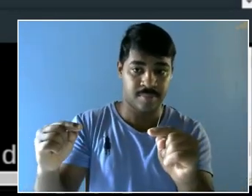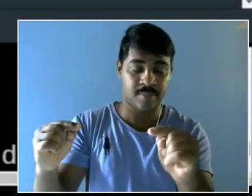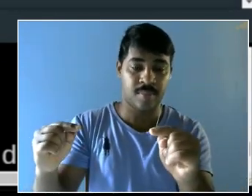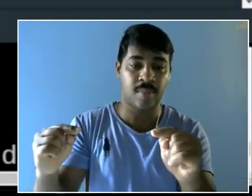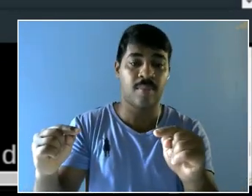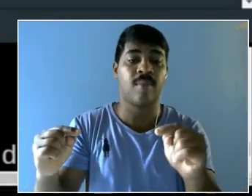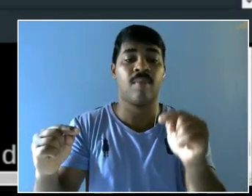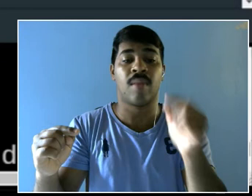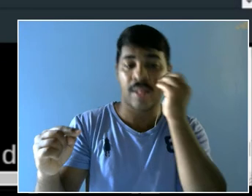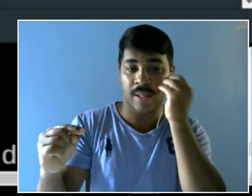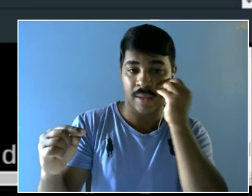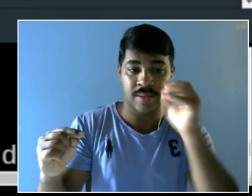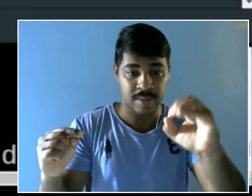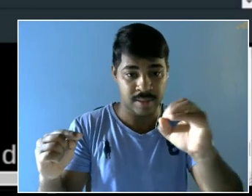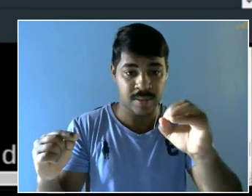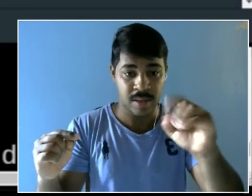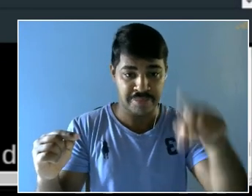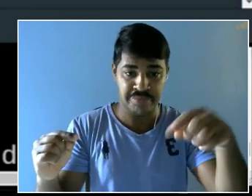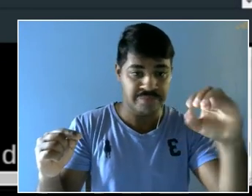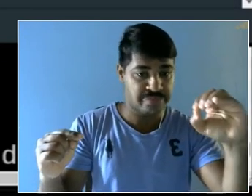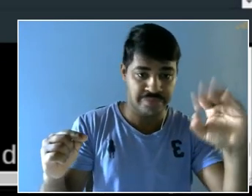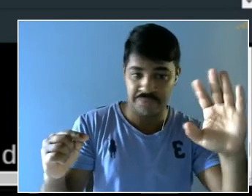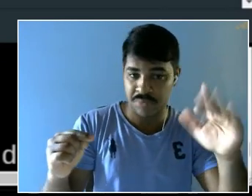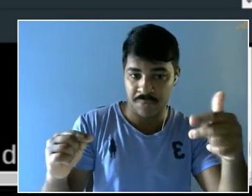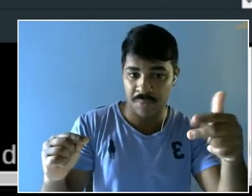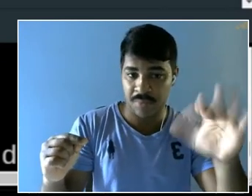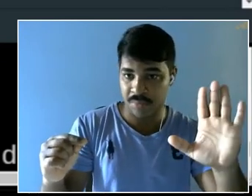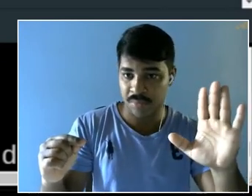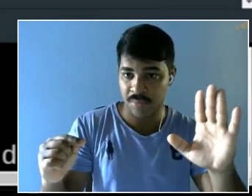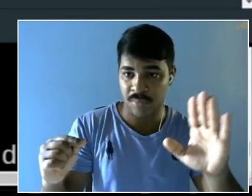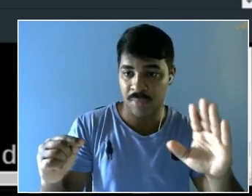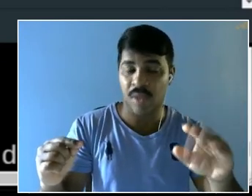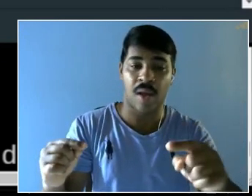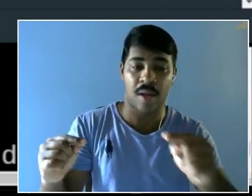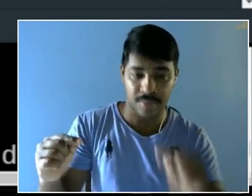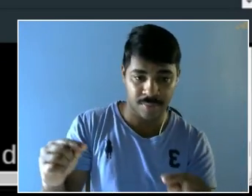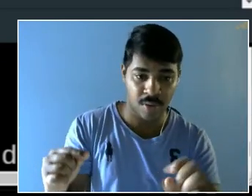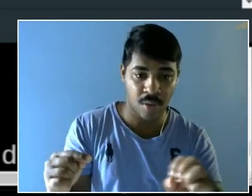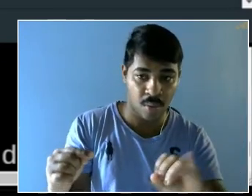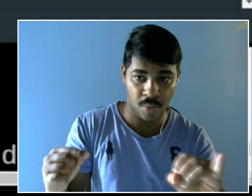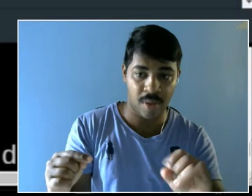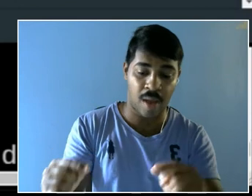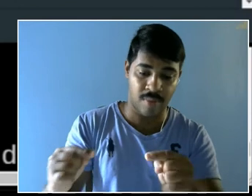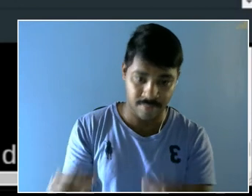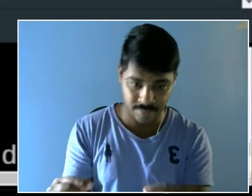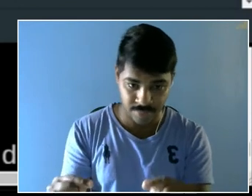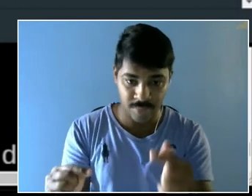é igual a 0? Verdadeiro. Ele entra aqui dentro, escreve oi. Aí teste recebe